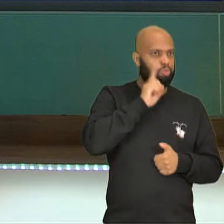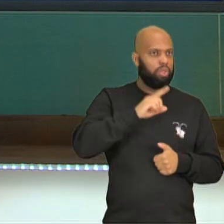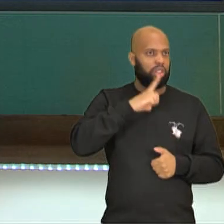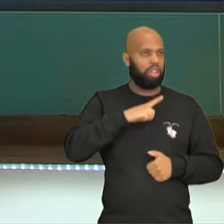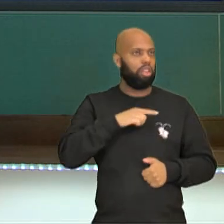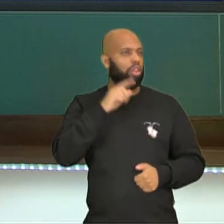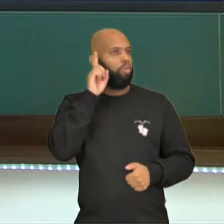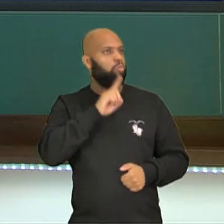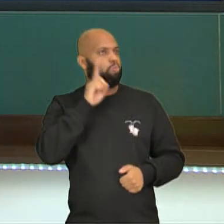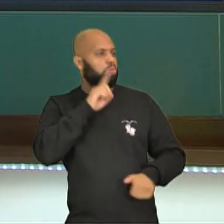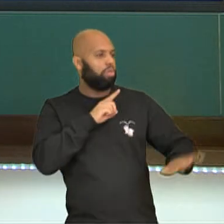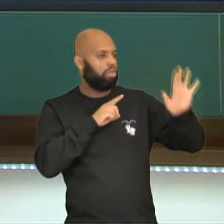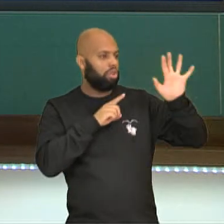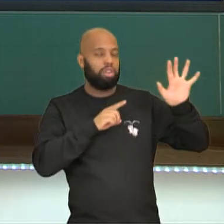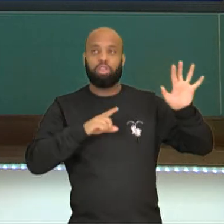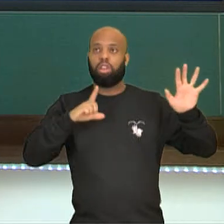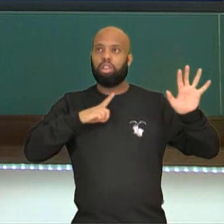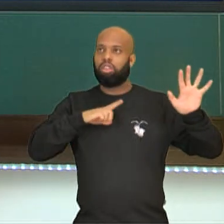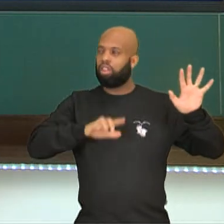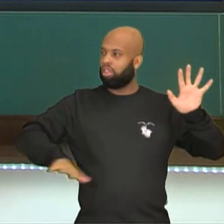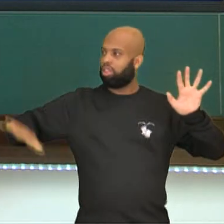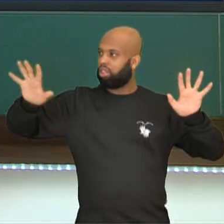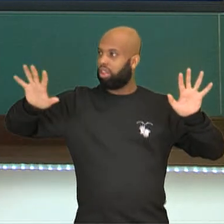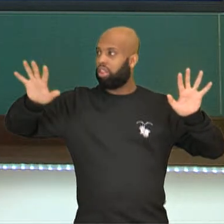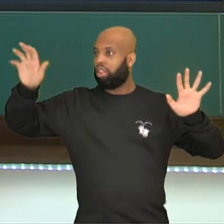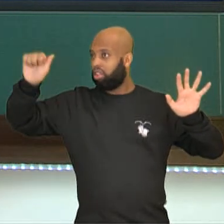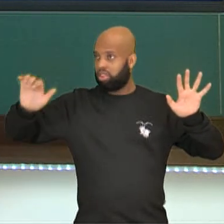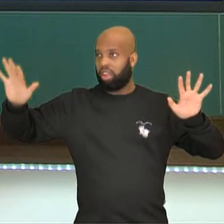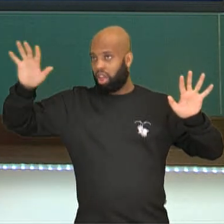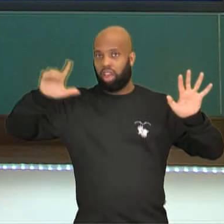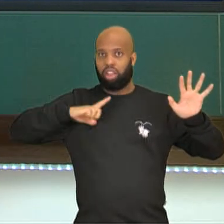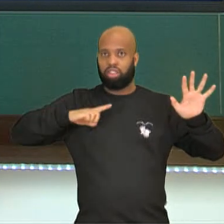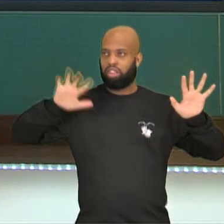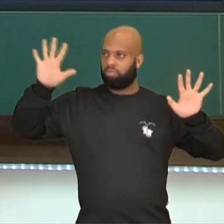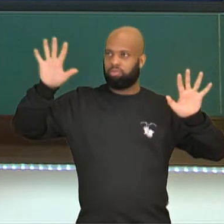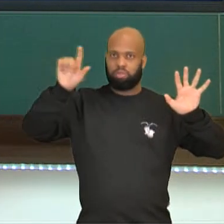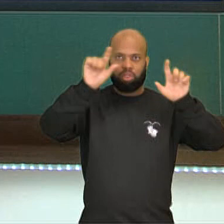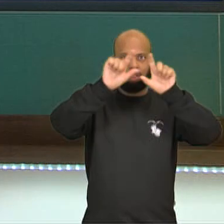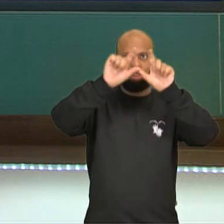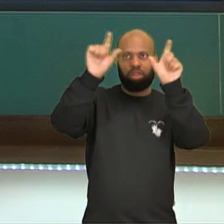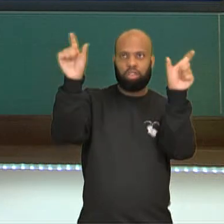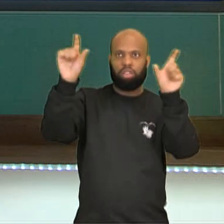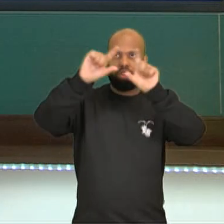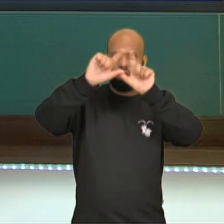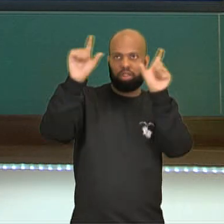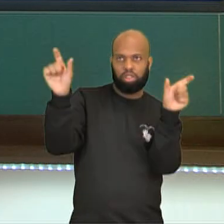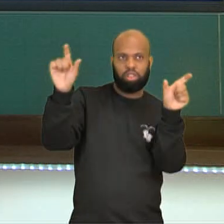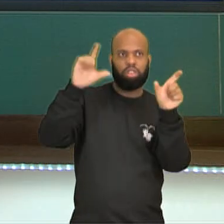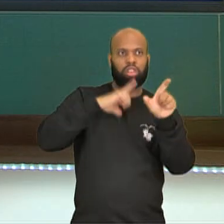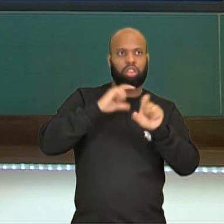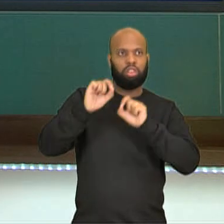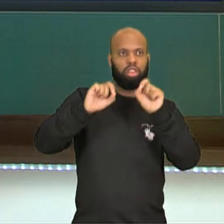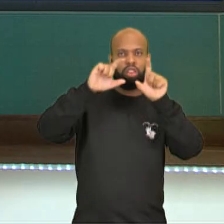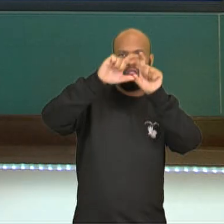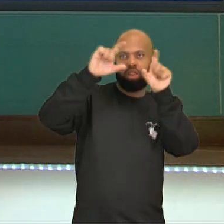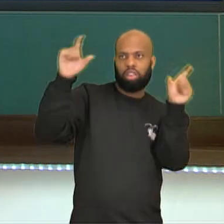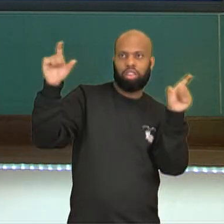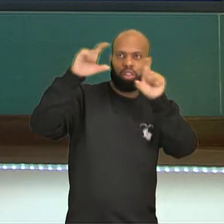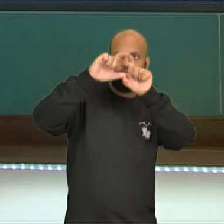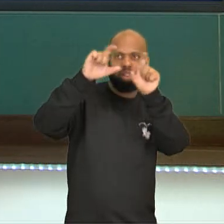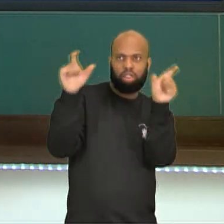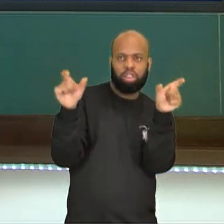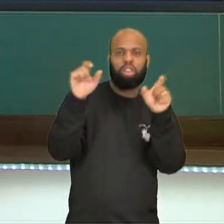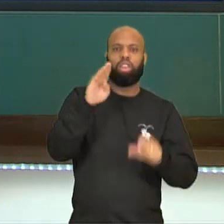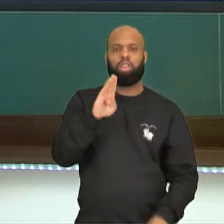Estados Unidos, Alasca. Aqui estaria então a região, né, do Alasca. Pegando aqui esse